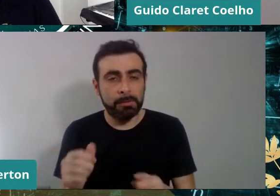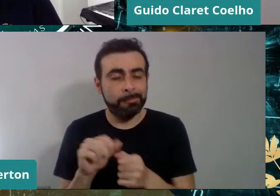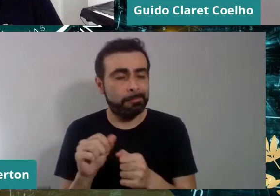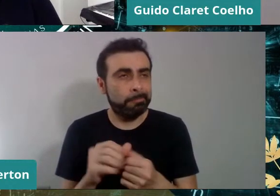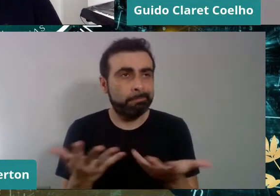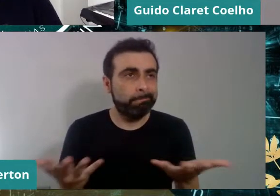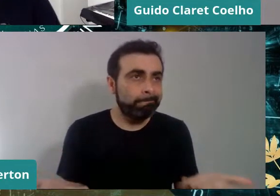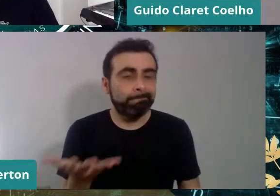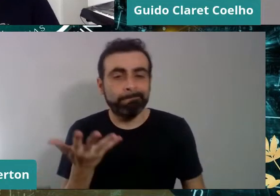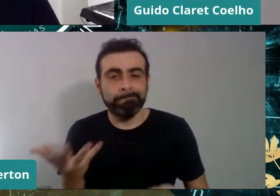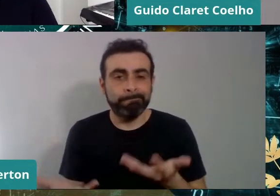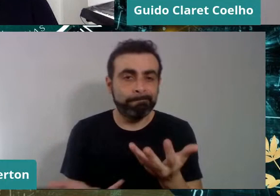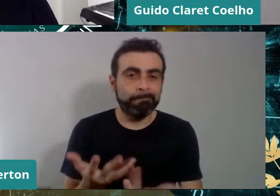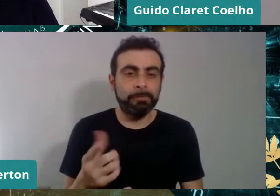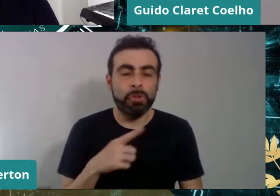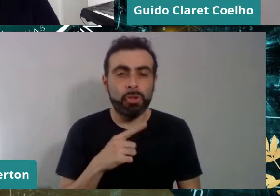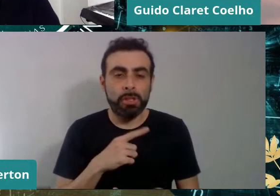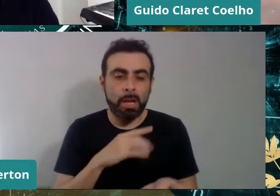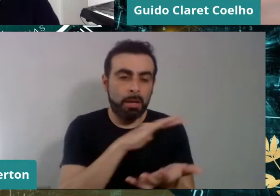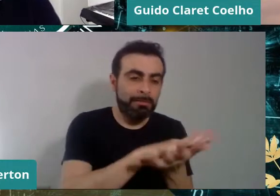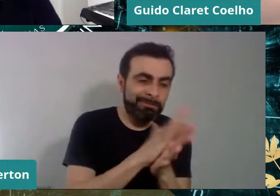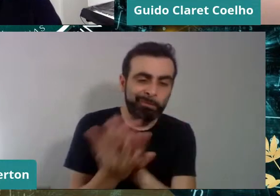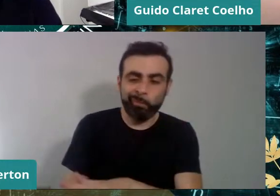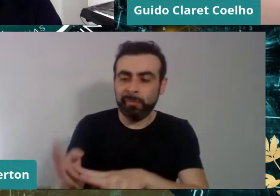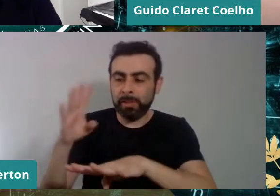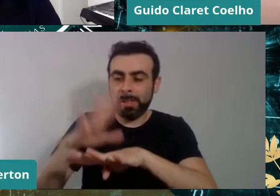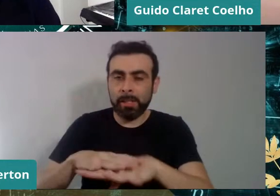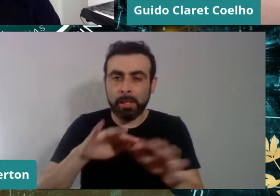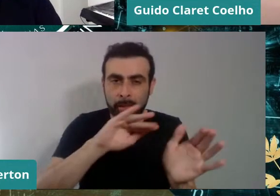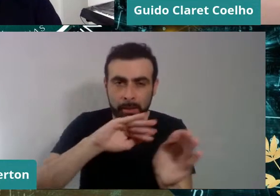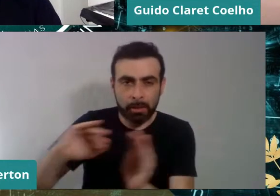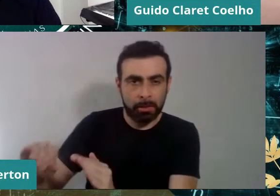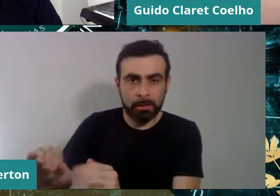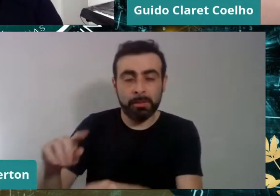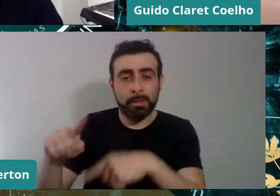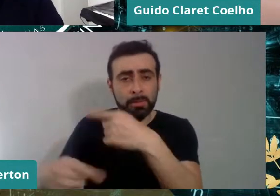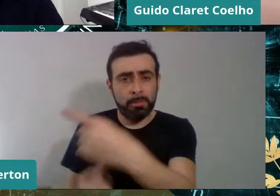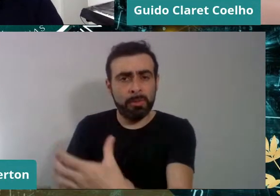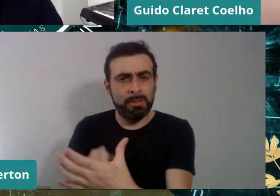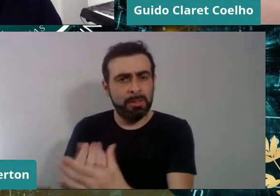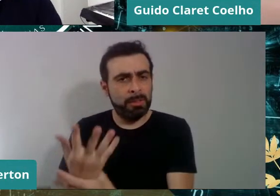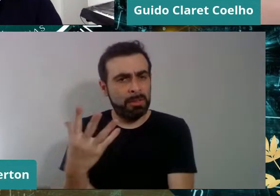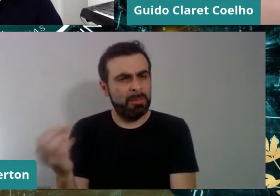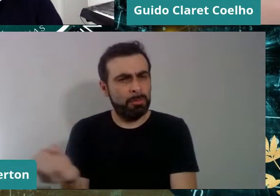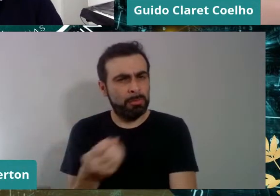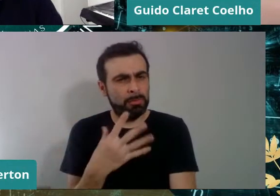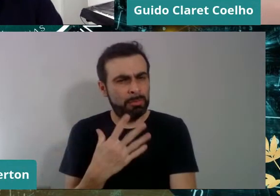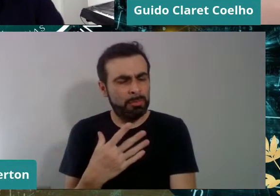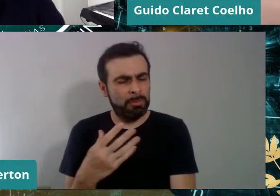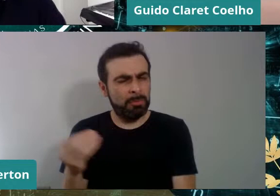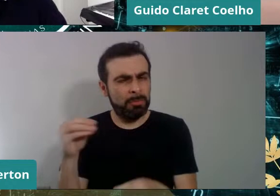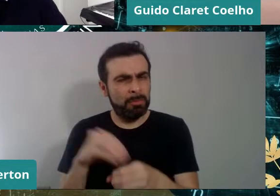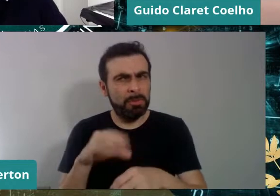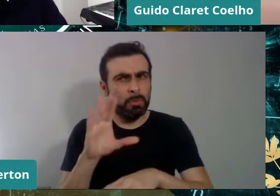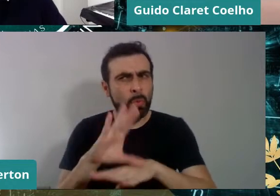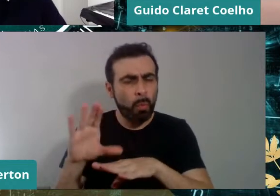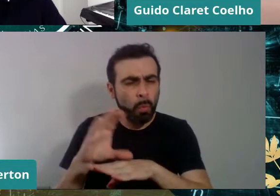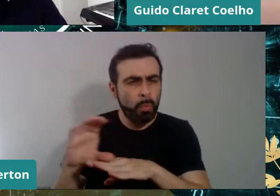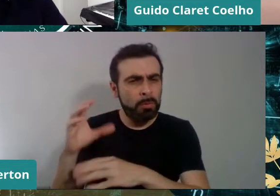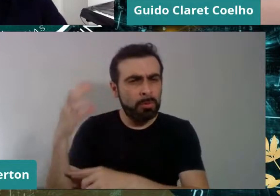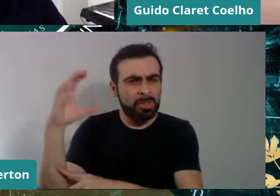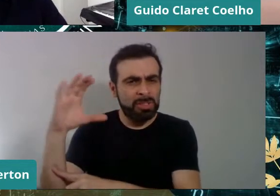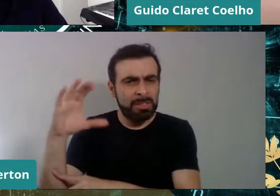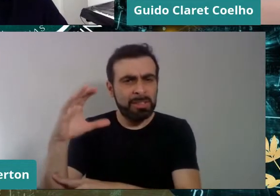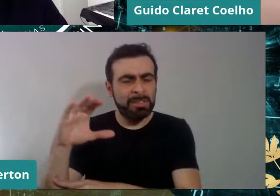eles tinham que extinguir os cursos de matemática e criar, então, esse curso de ciências com habilitação